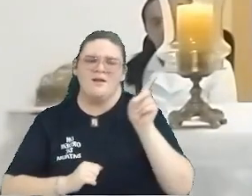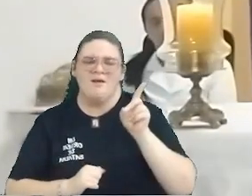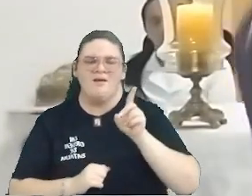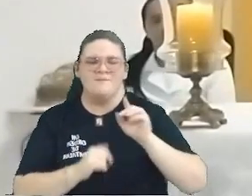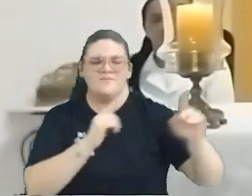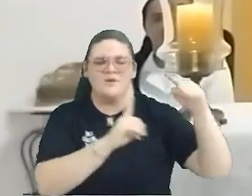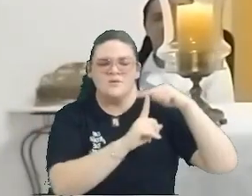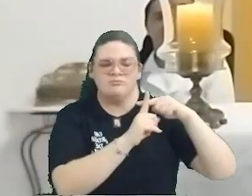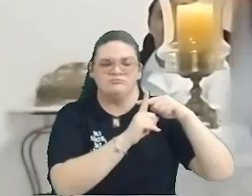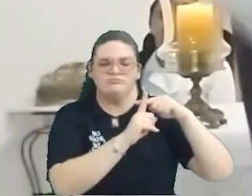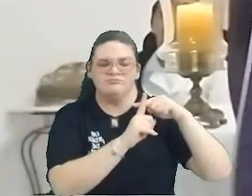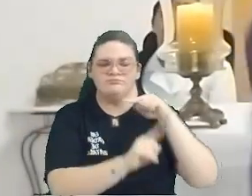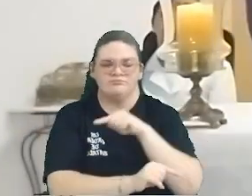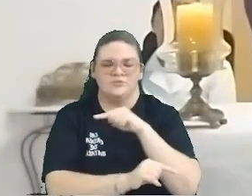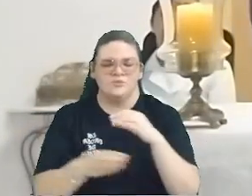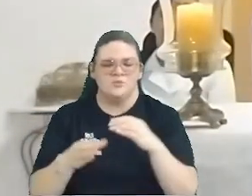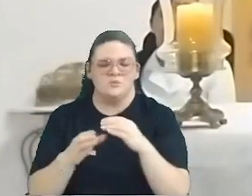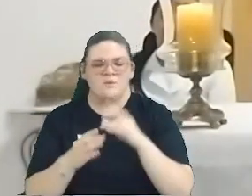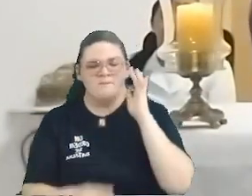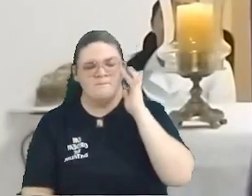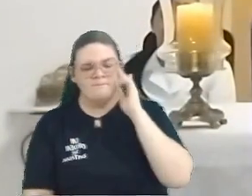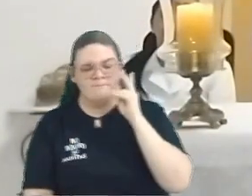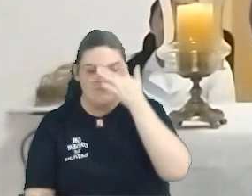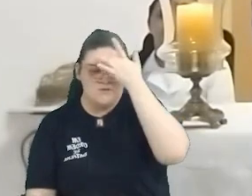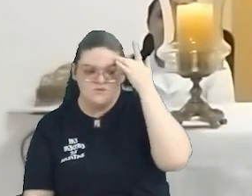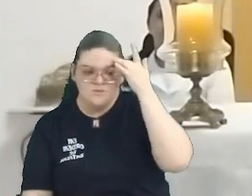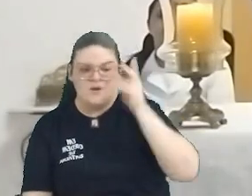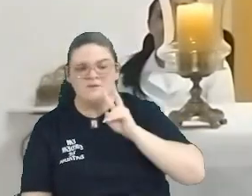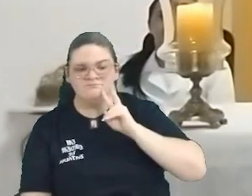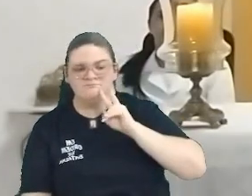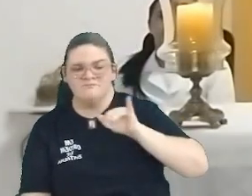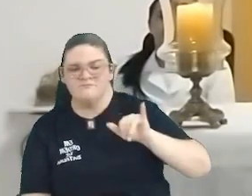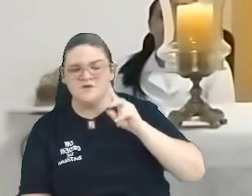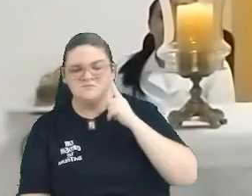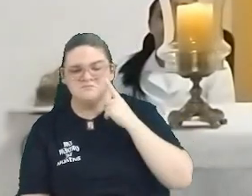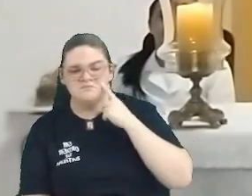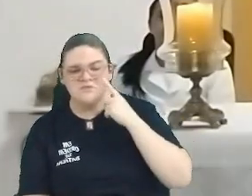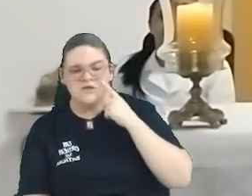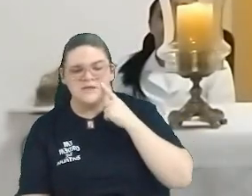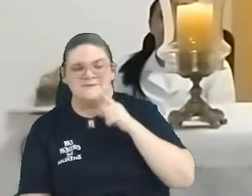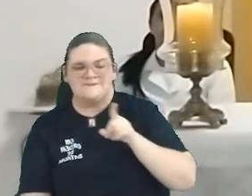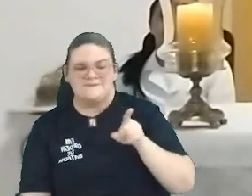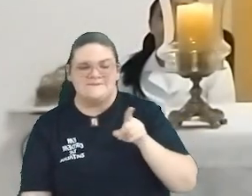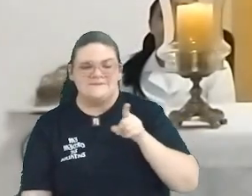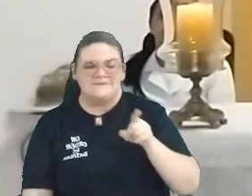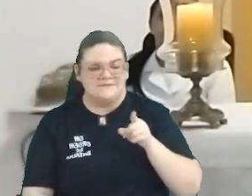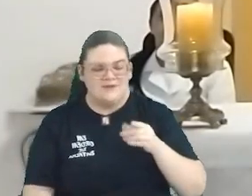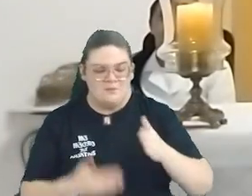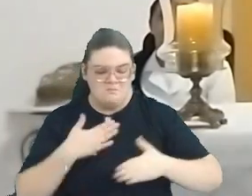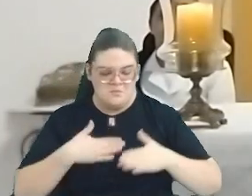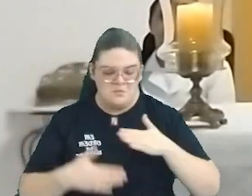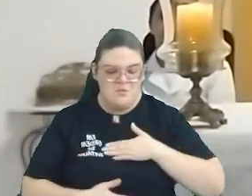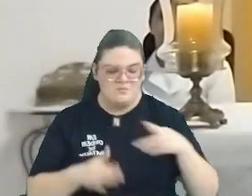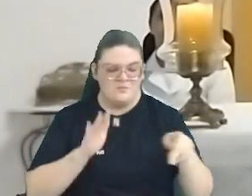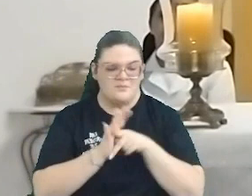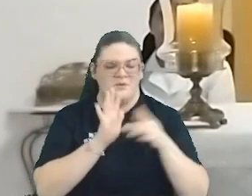essas autoridades vão destruir o templo que é o corpo de Jesus. Mas 3 dias